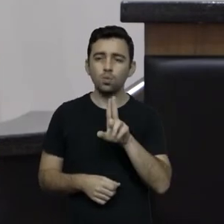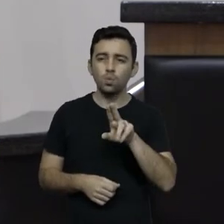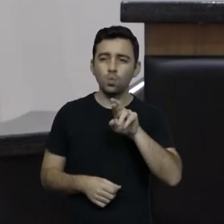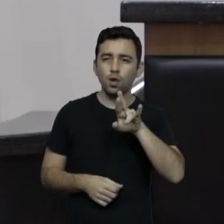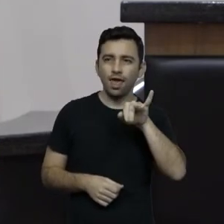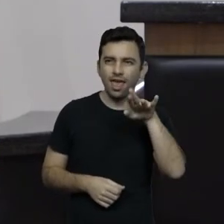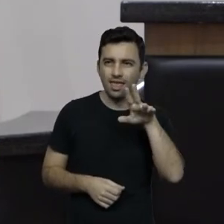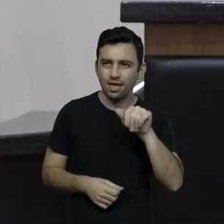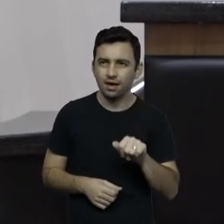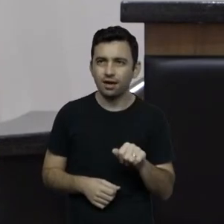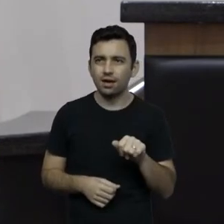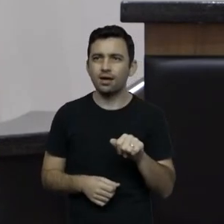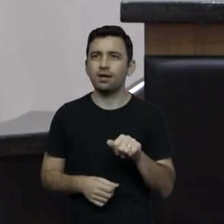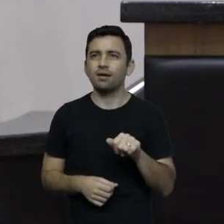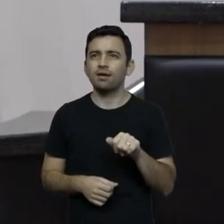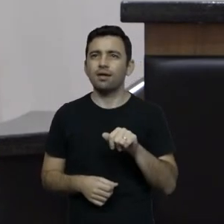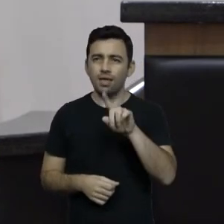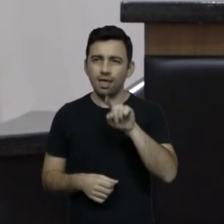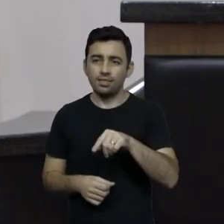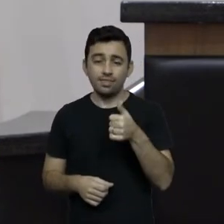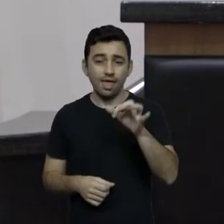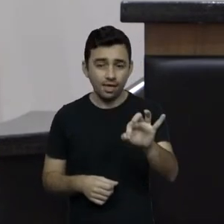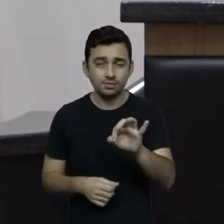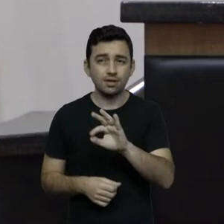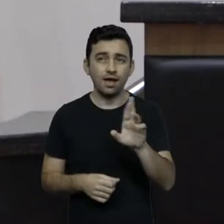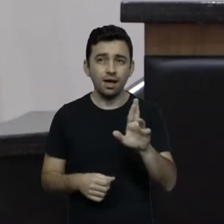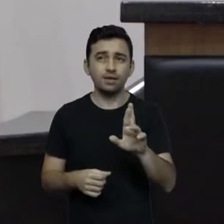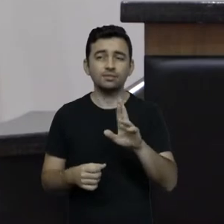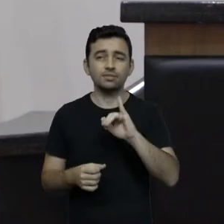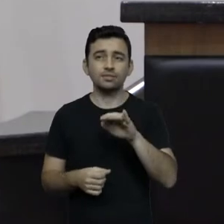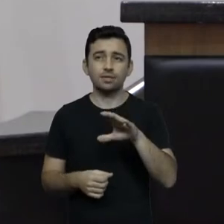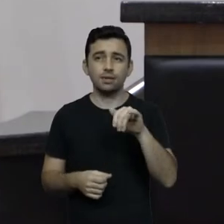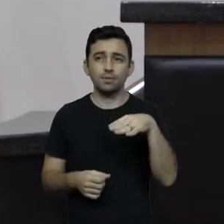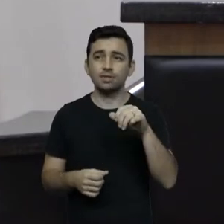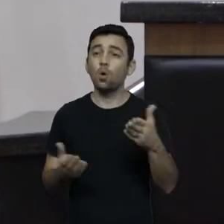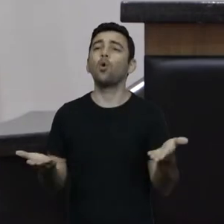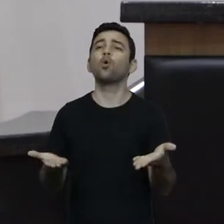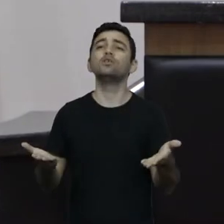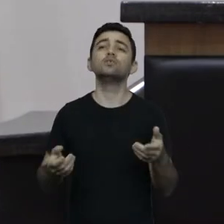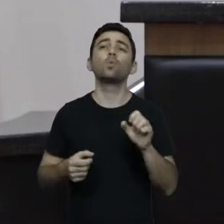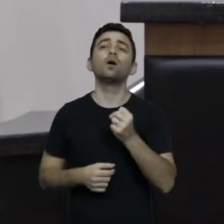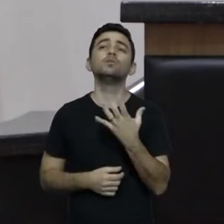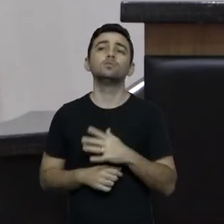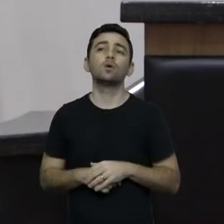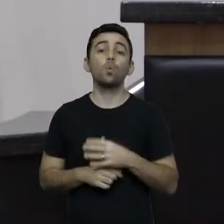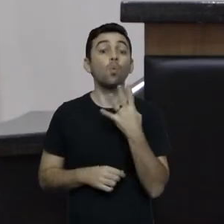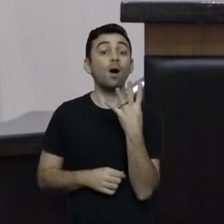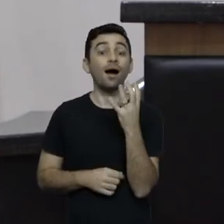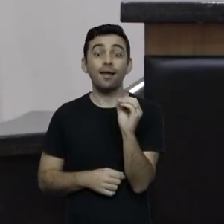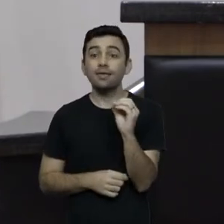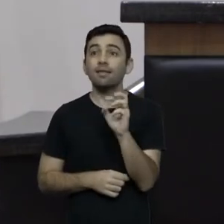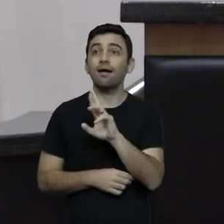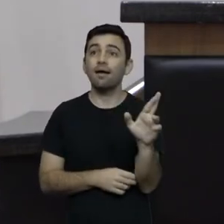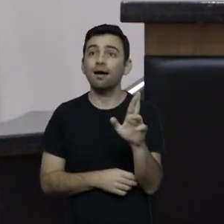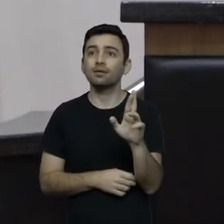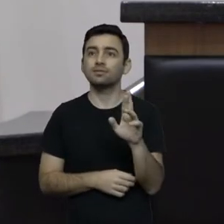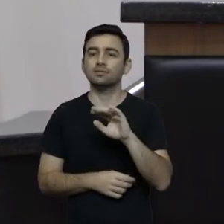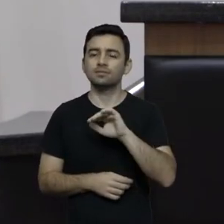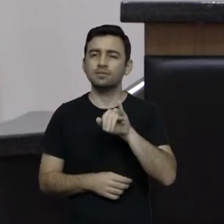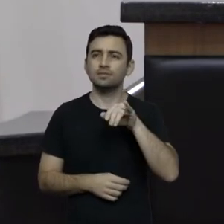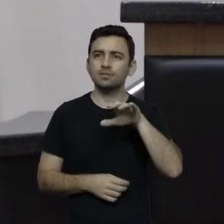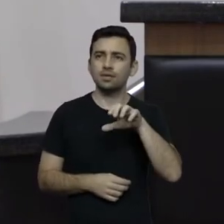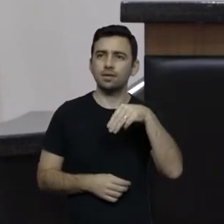contribuir com 10 reais de ICMS hoje um saco de ureia contribui com 40 reais de semef